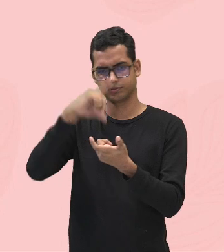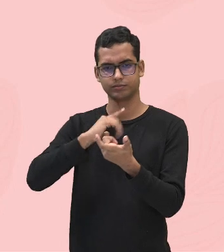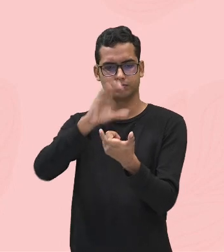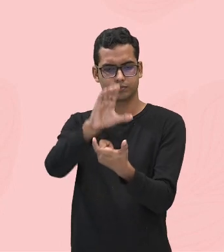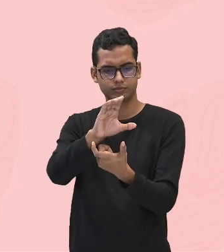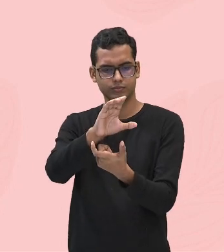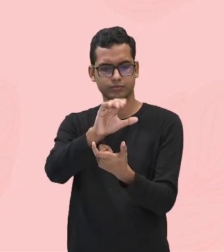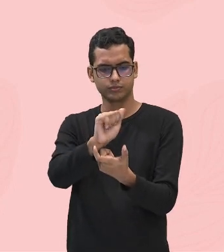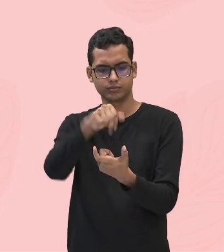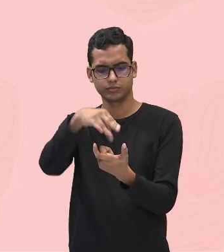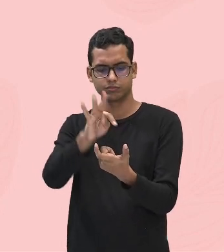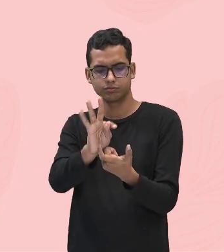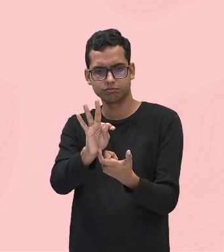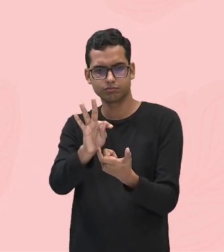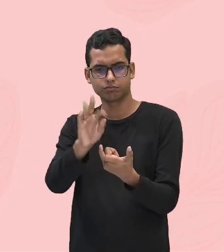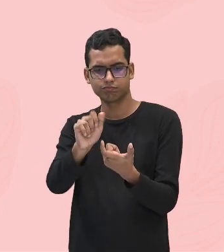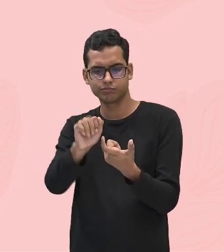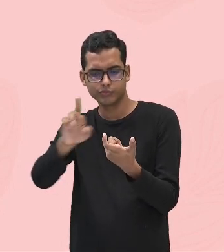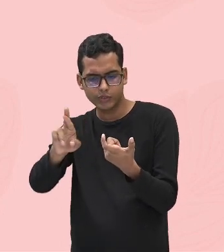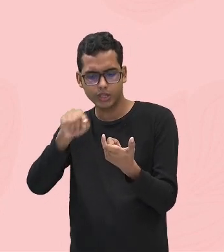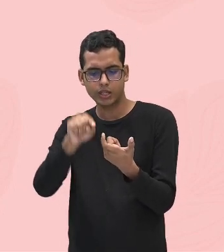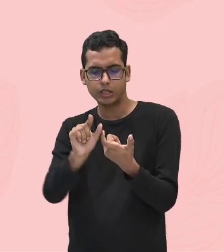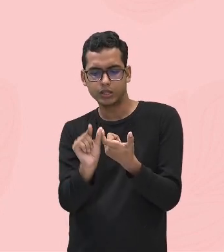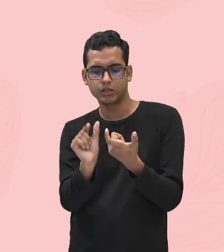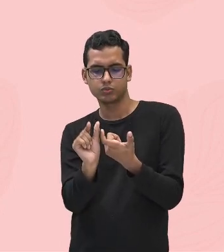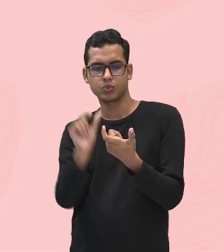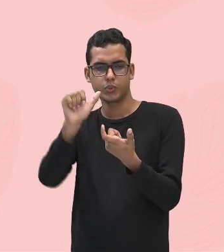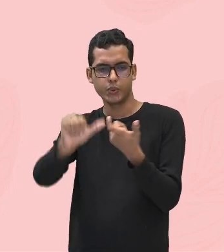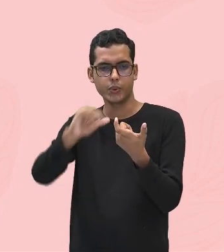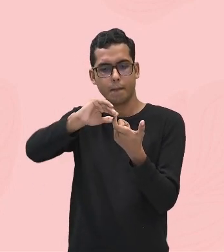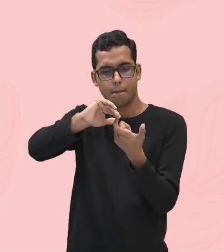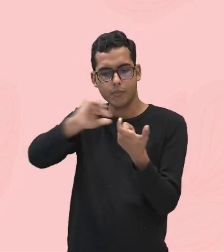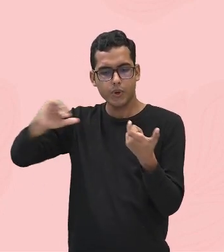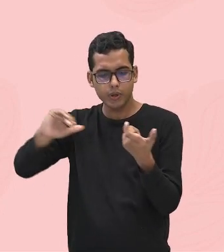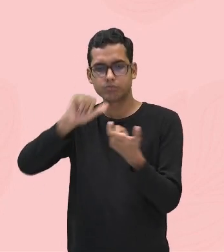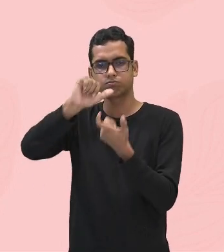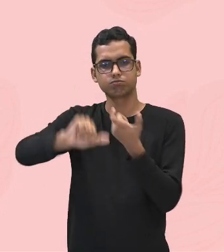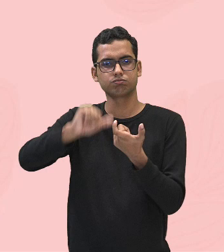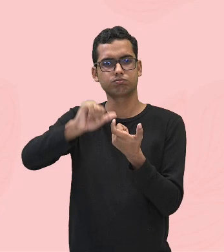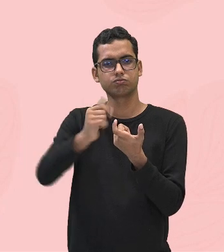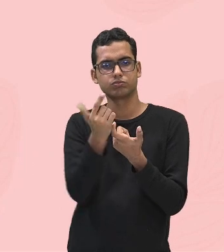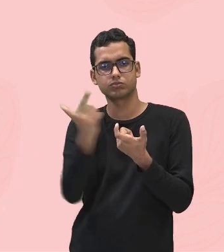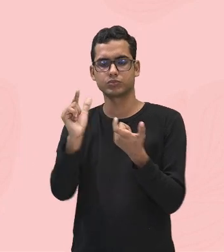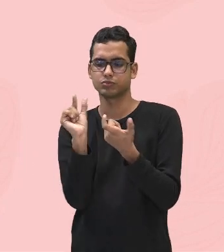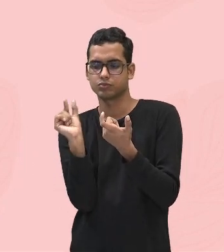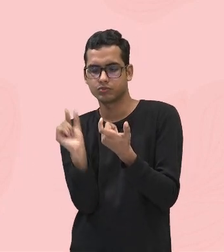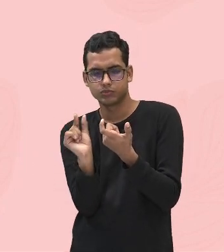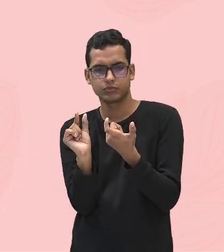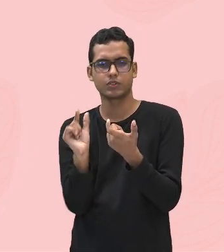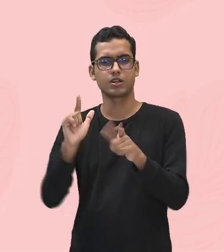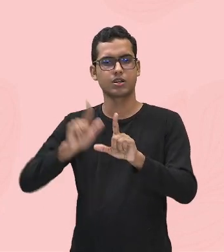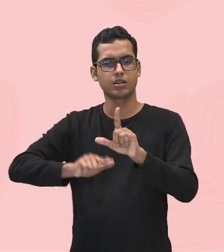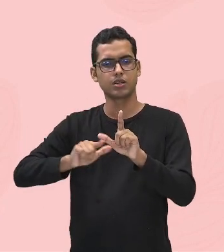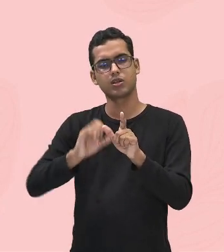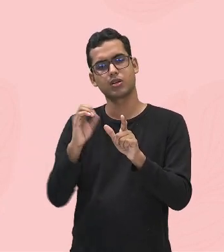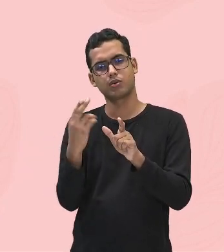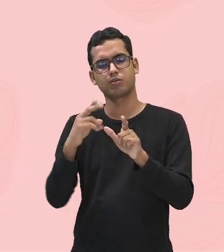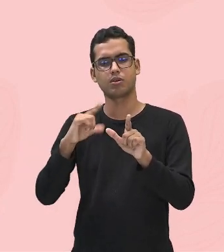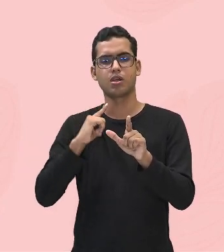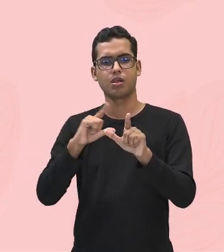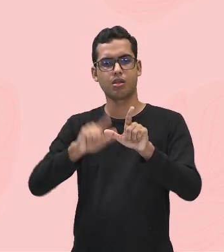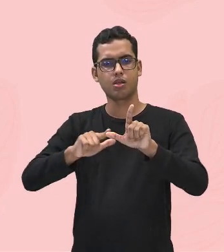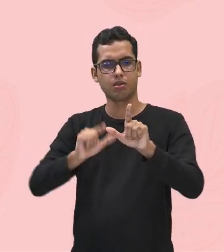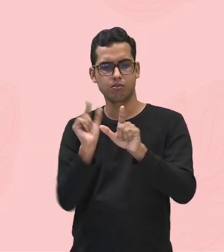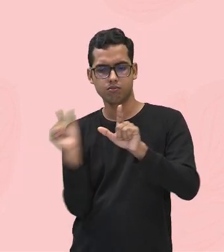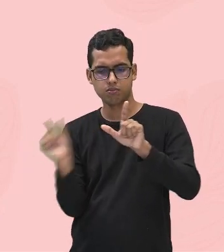a raiz, o radical desse verbo. E observem que ele se repete em todas. Sendo um